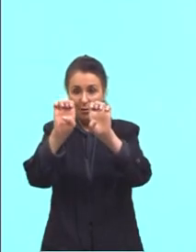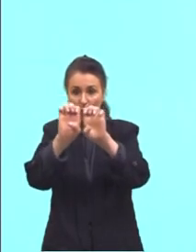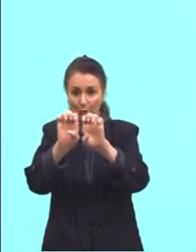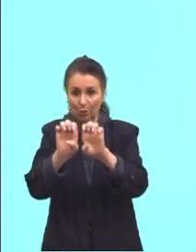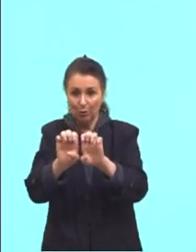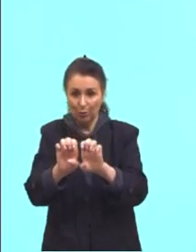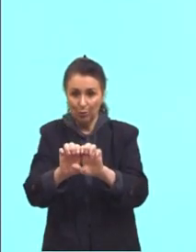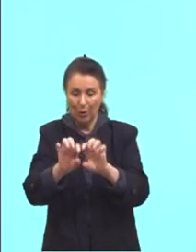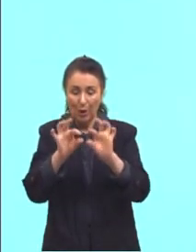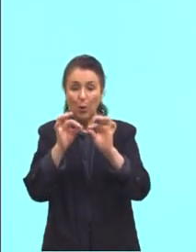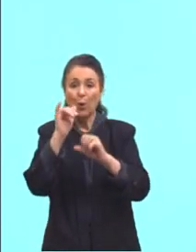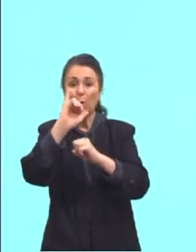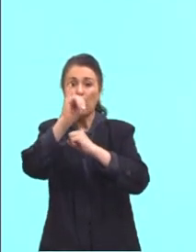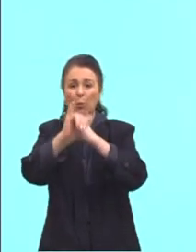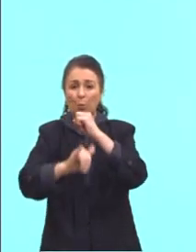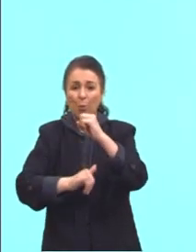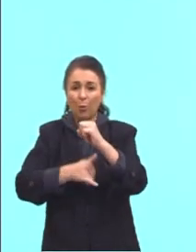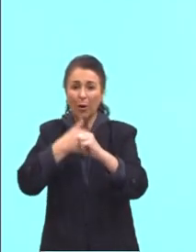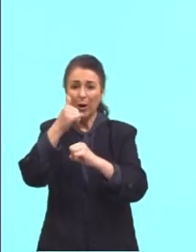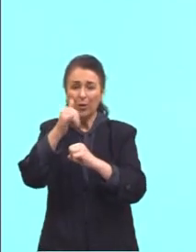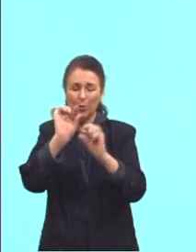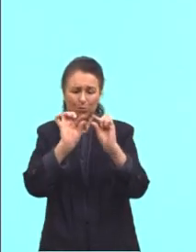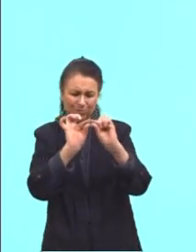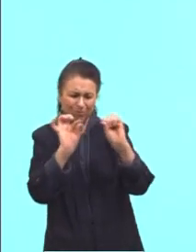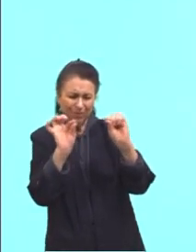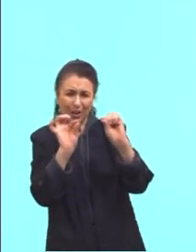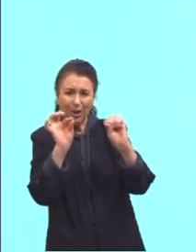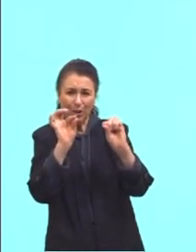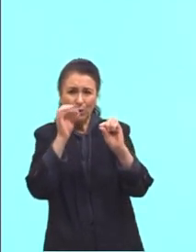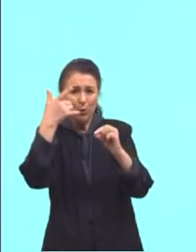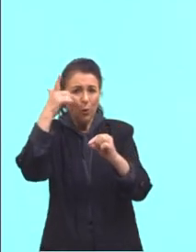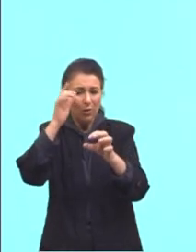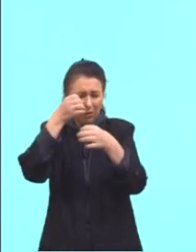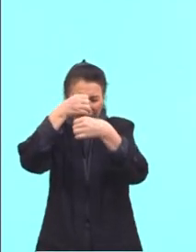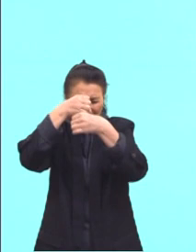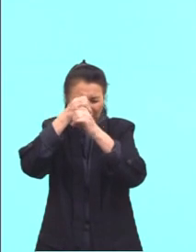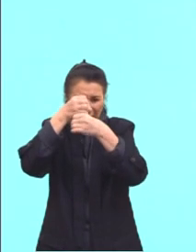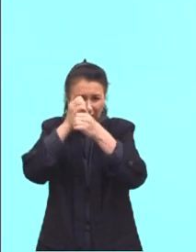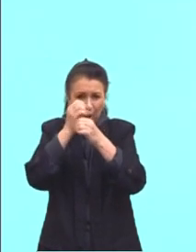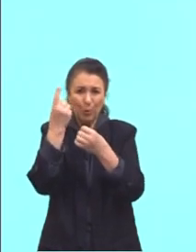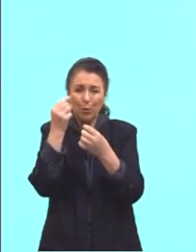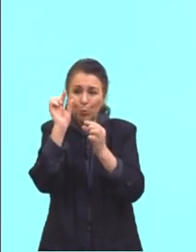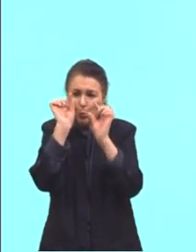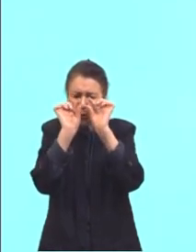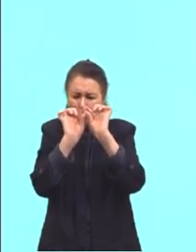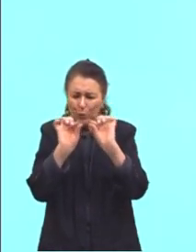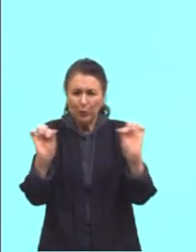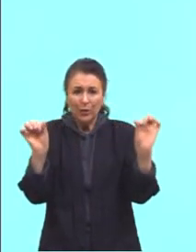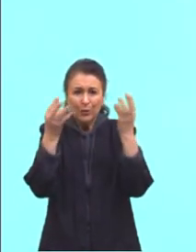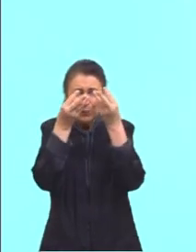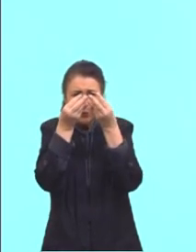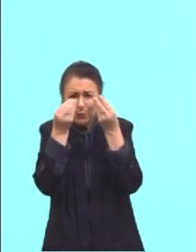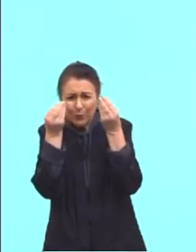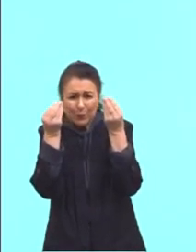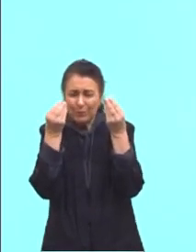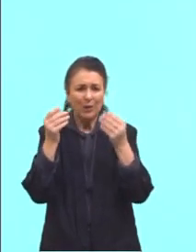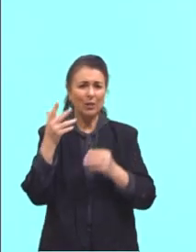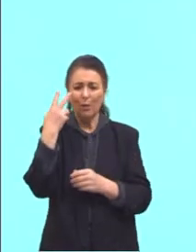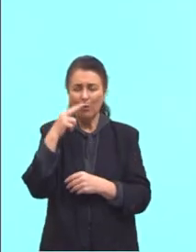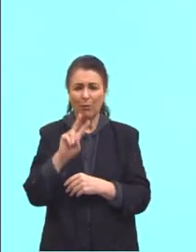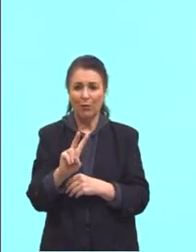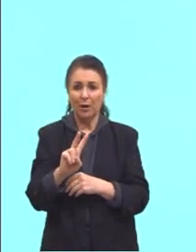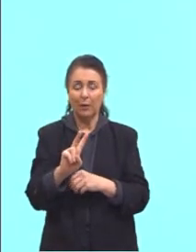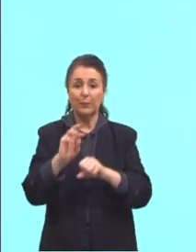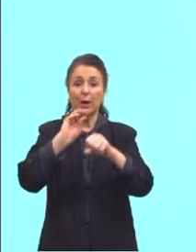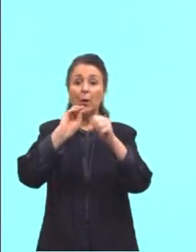espessura de um átomo algo que a gente não conseguiria enxergar imagina-se super fino então nem se arranjo